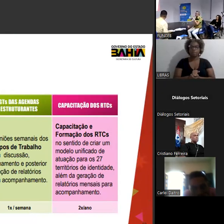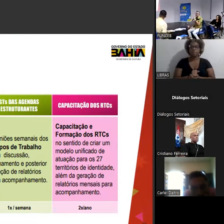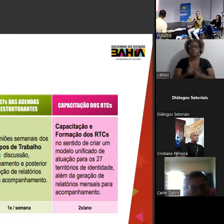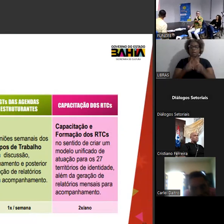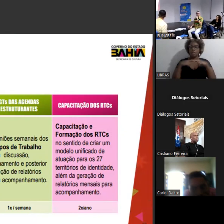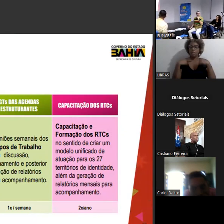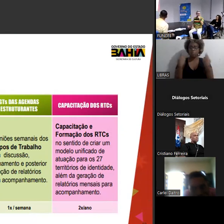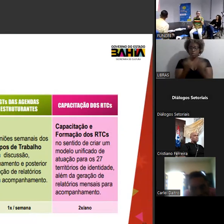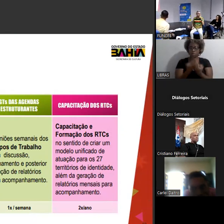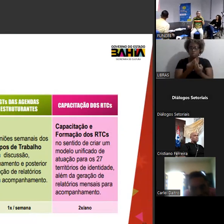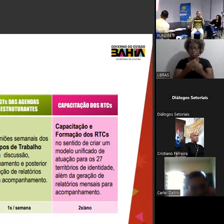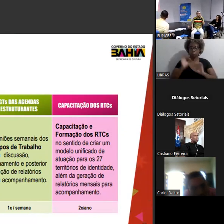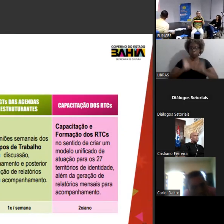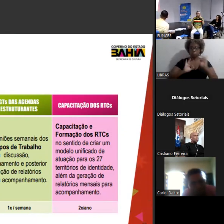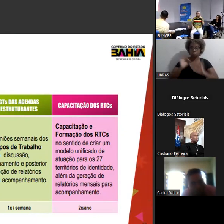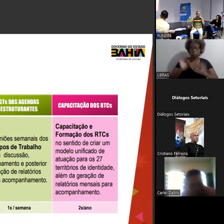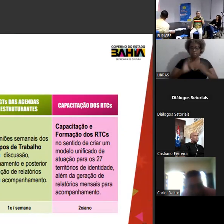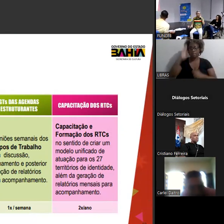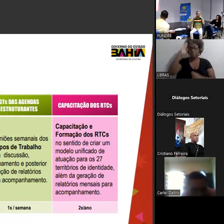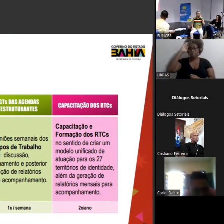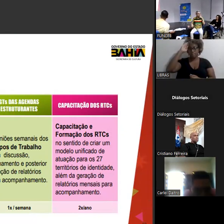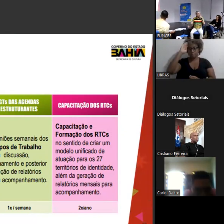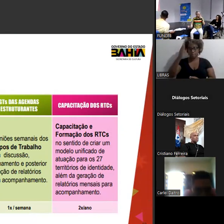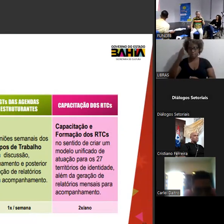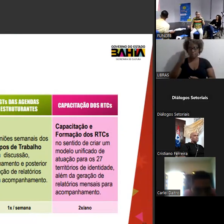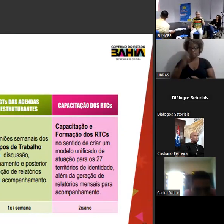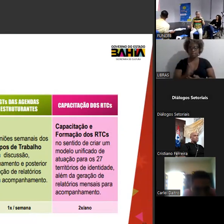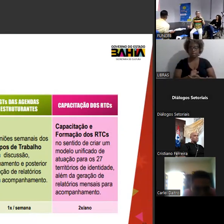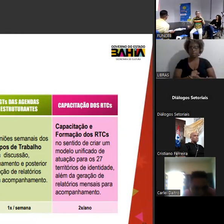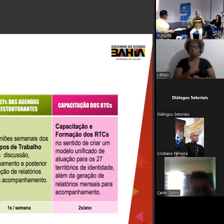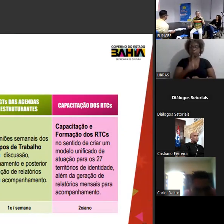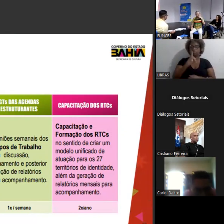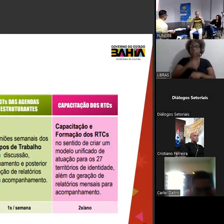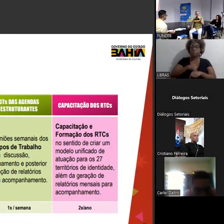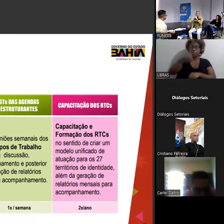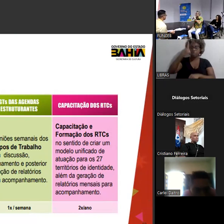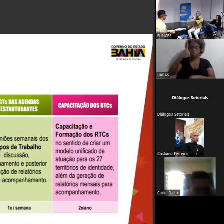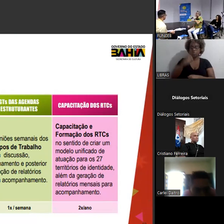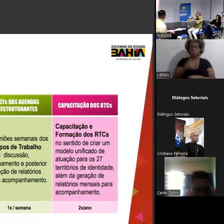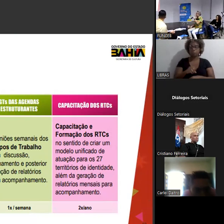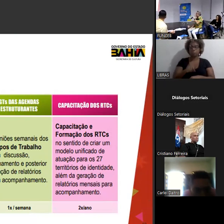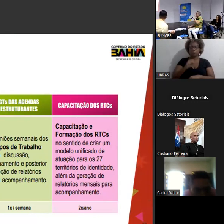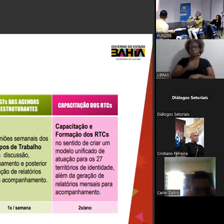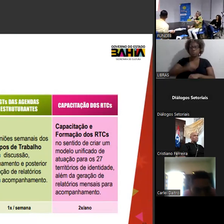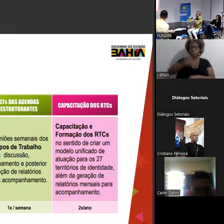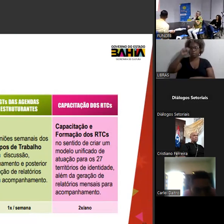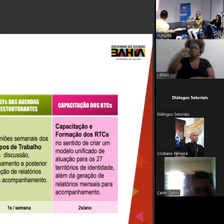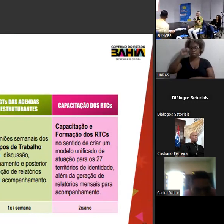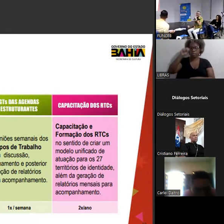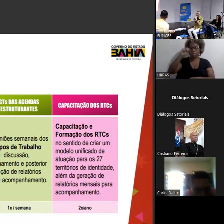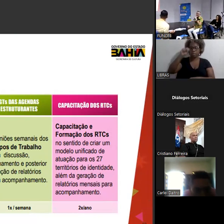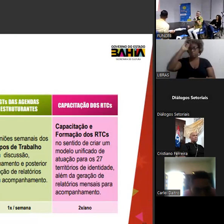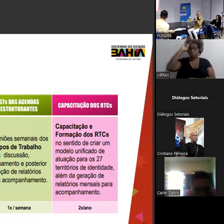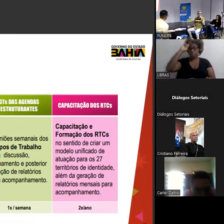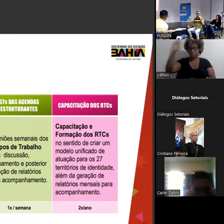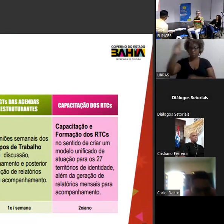monitoramento entre os principais dirigentes, os diretores, superintendentes, chefia de gabinete, quinzenalmente,